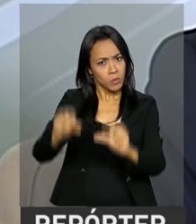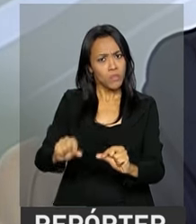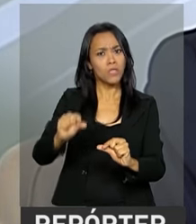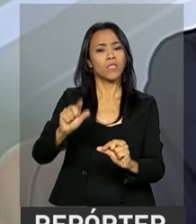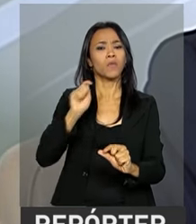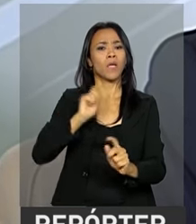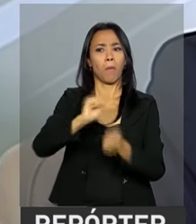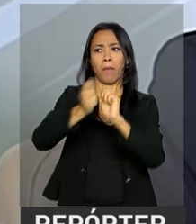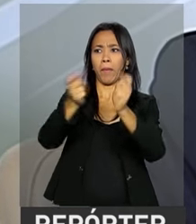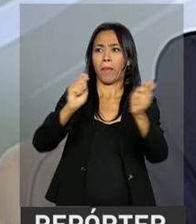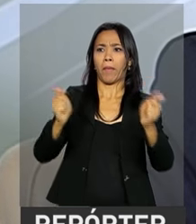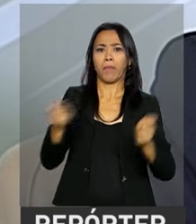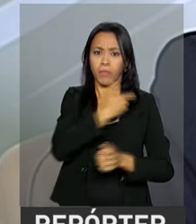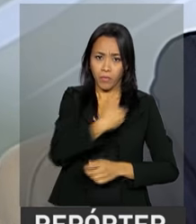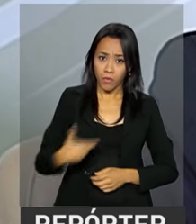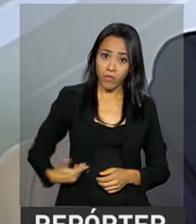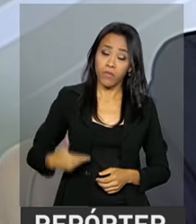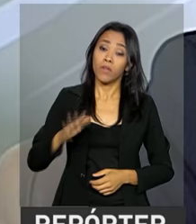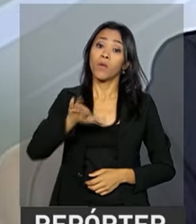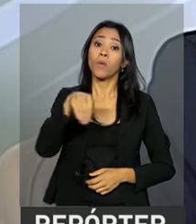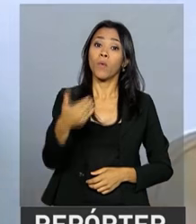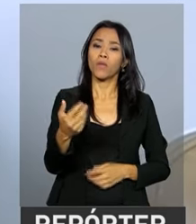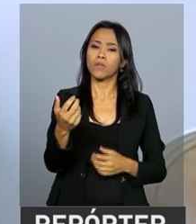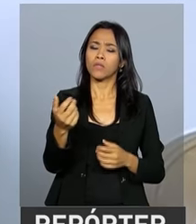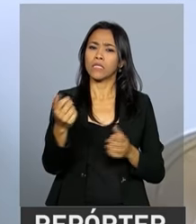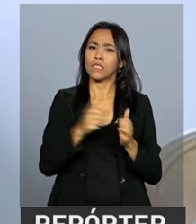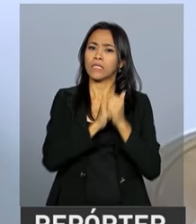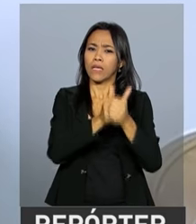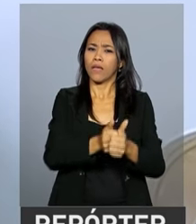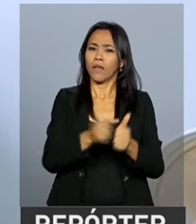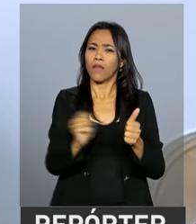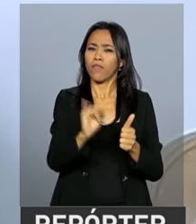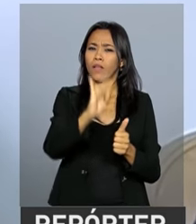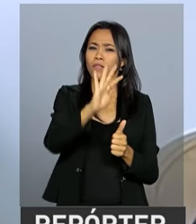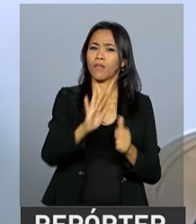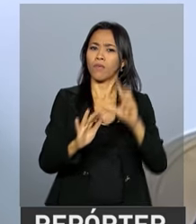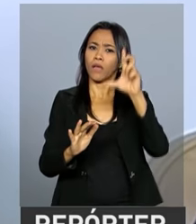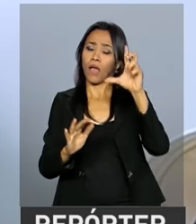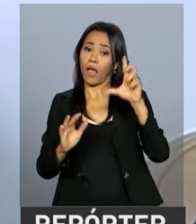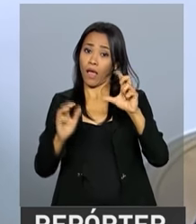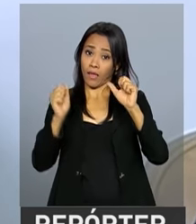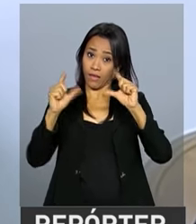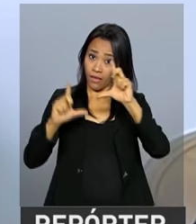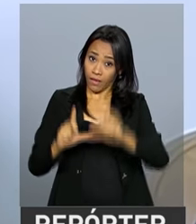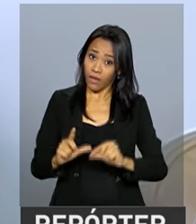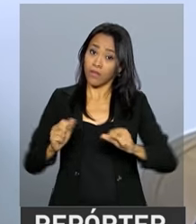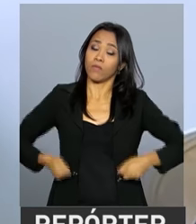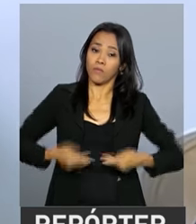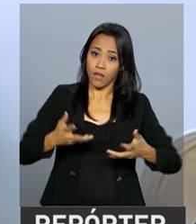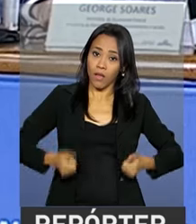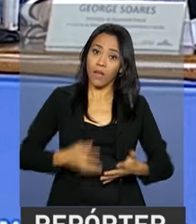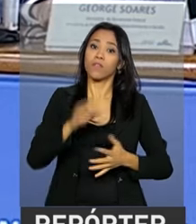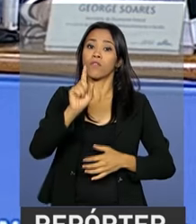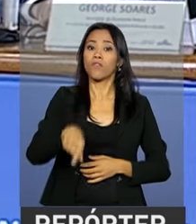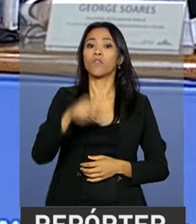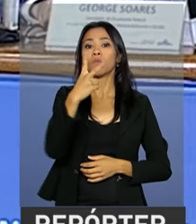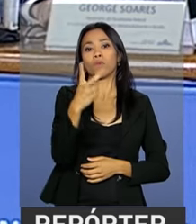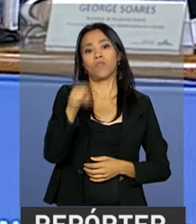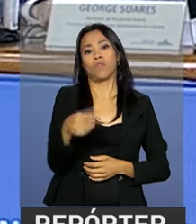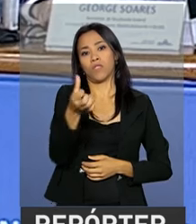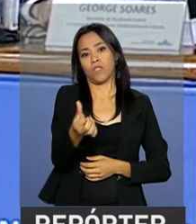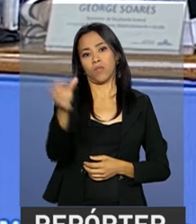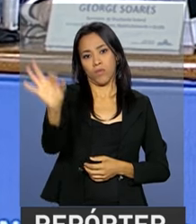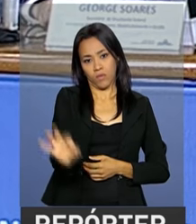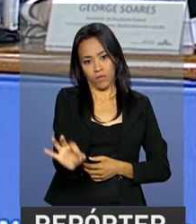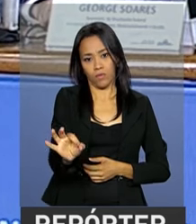governo. Quando se considera a inflação do período, a queda nos gastos públicos chegou a 2,6%.